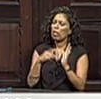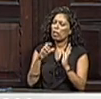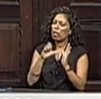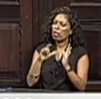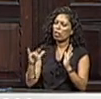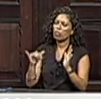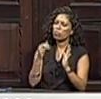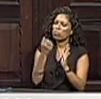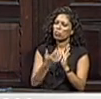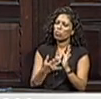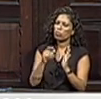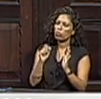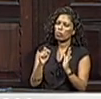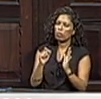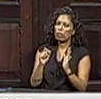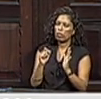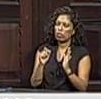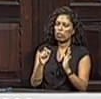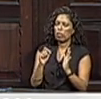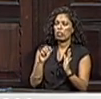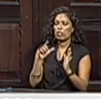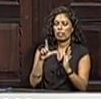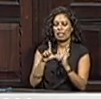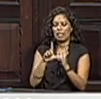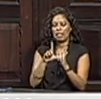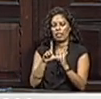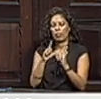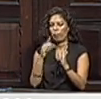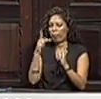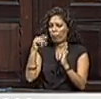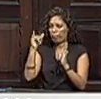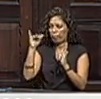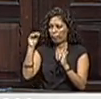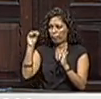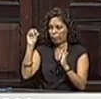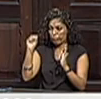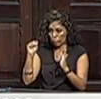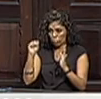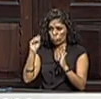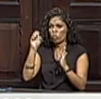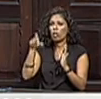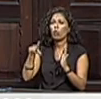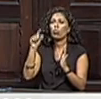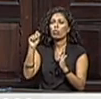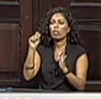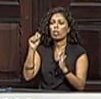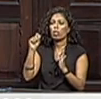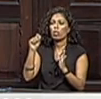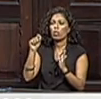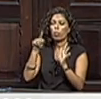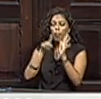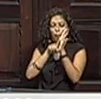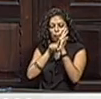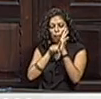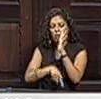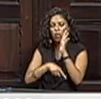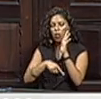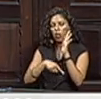piso funcione como um piso, ou seja, como o mínimo que a Assembleia Legislativa